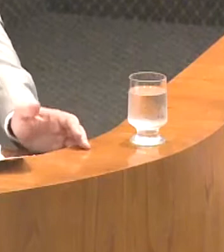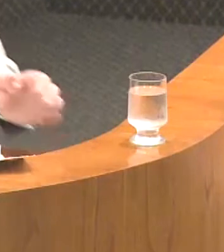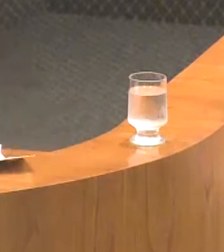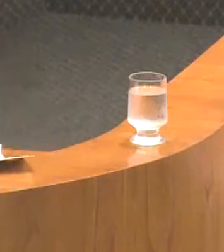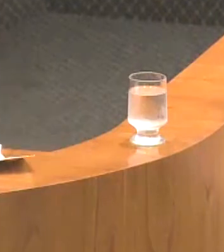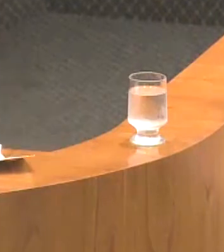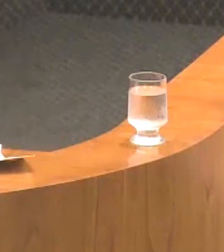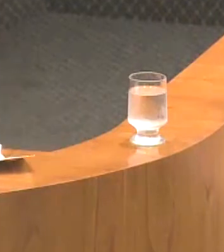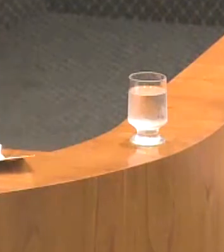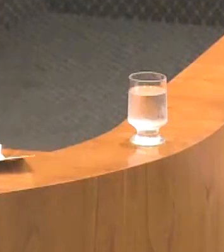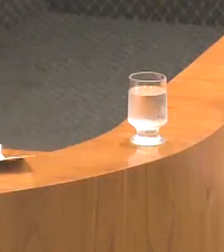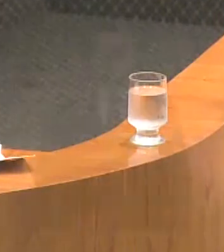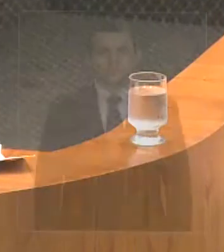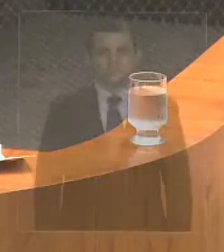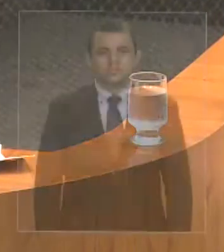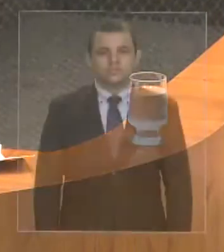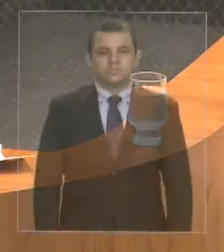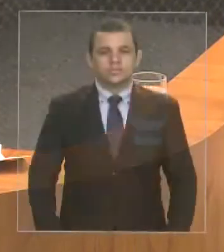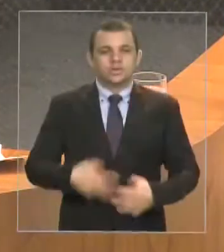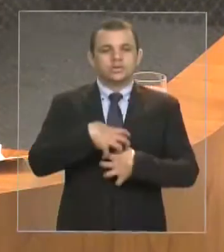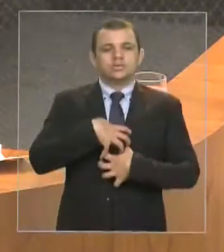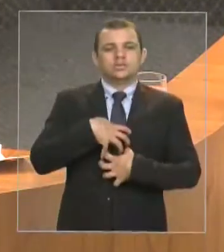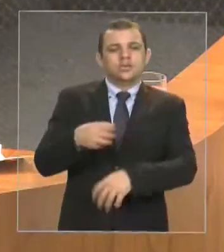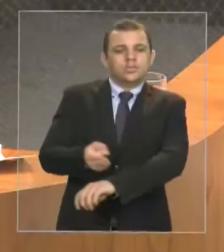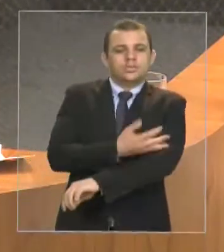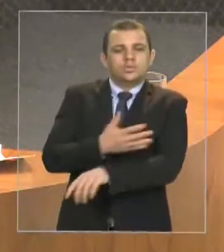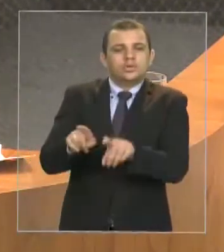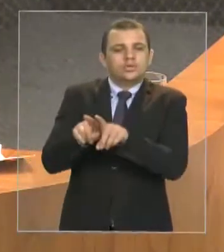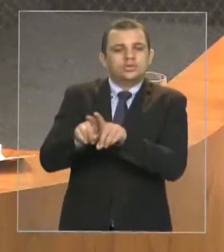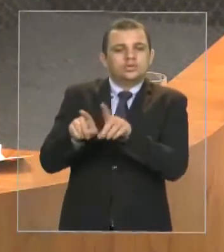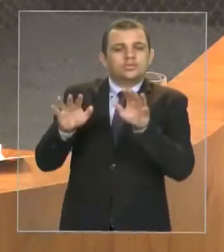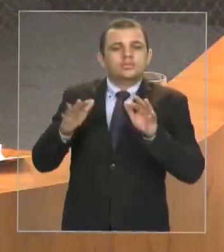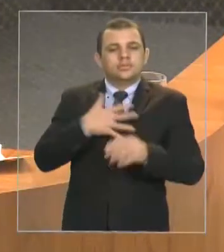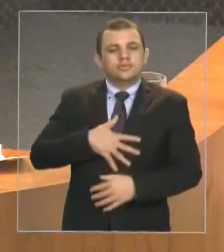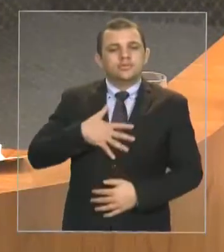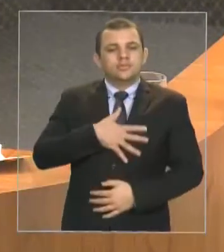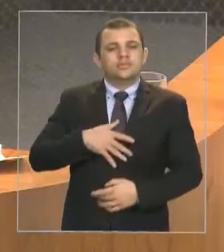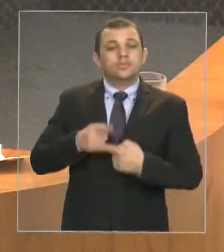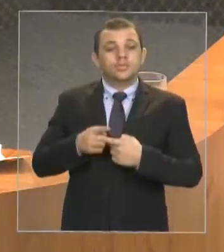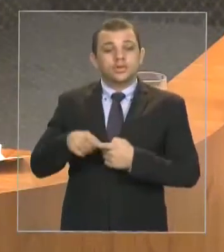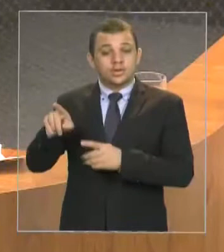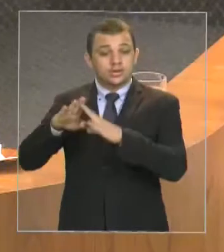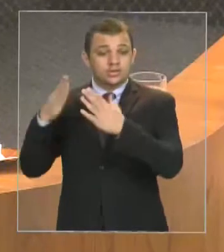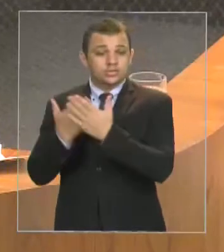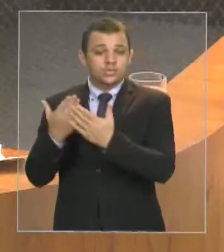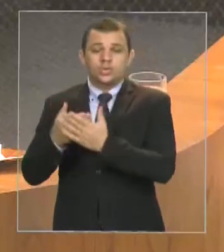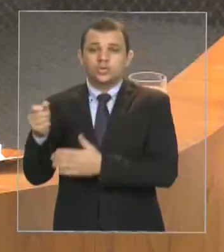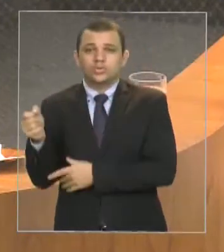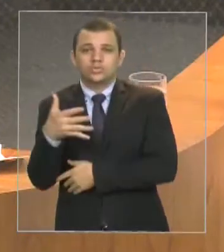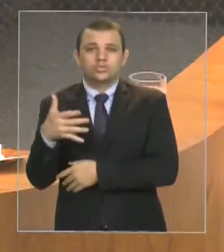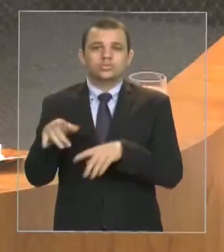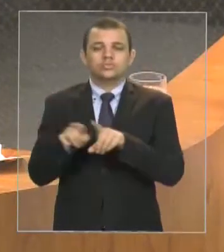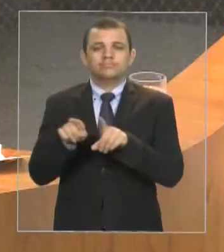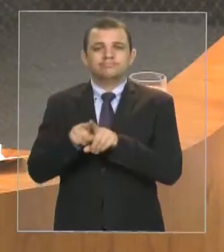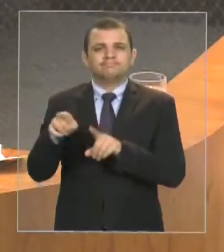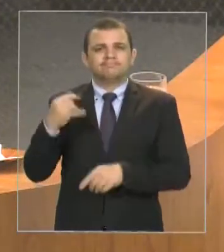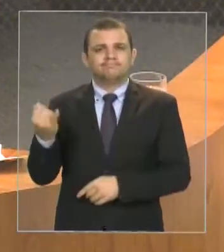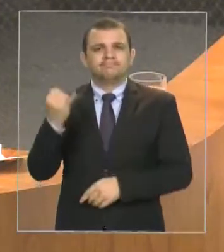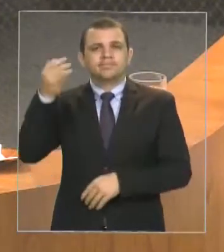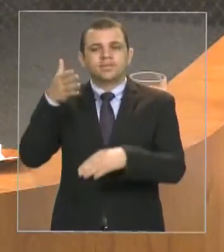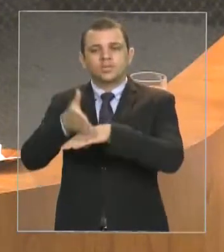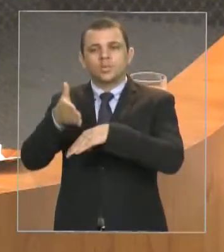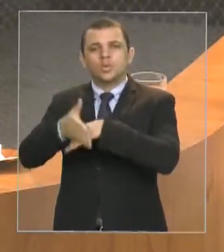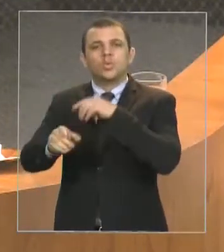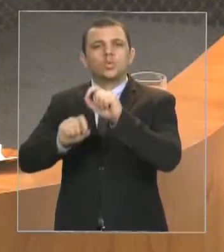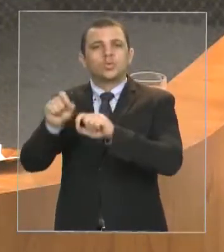uma participação que eu acho fundamental, que é da família. A escola foi reformada, num processo de mutirão